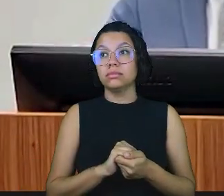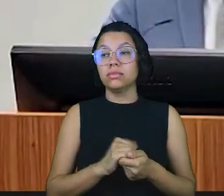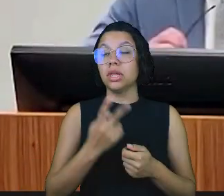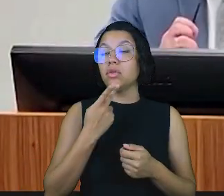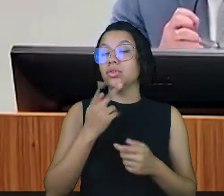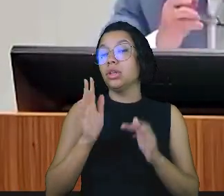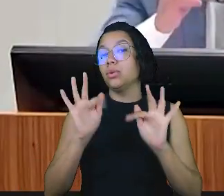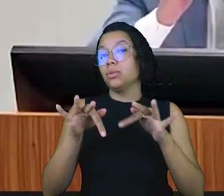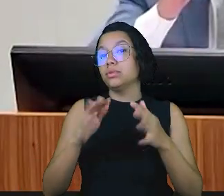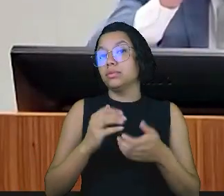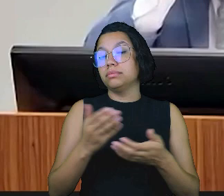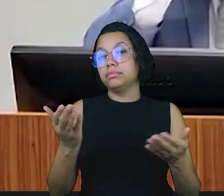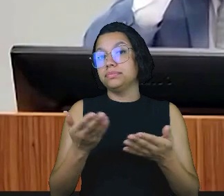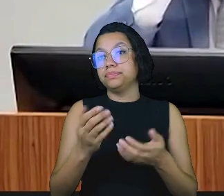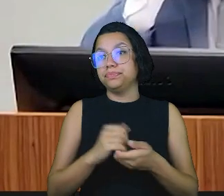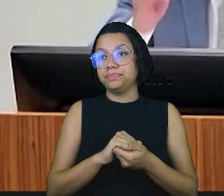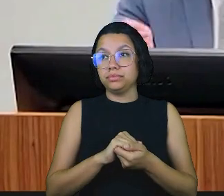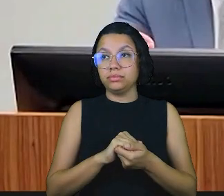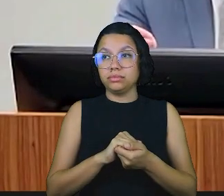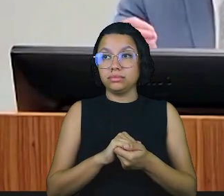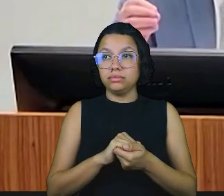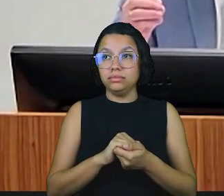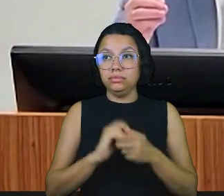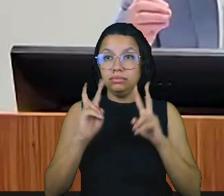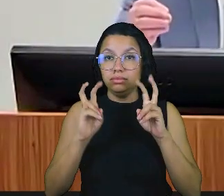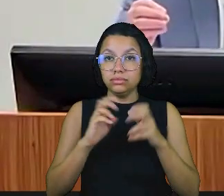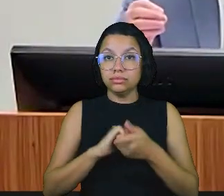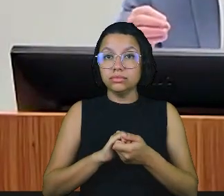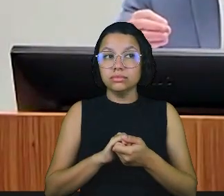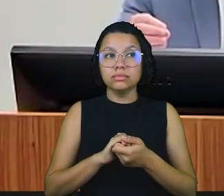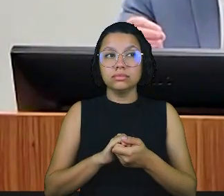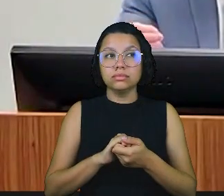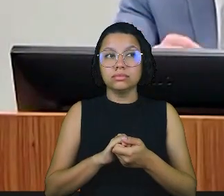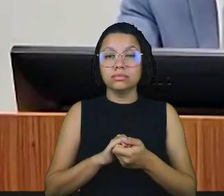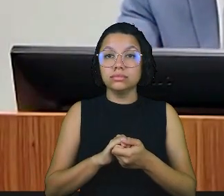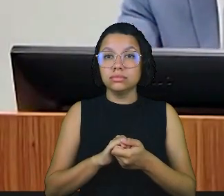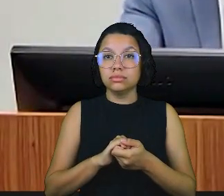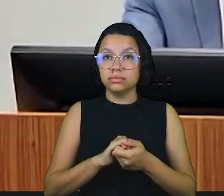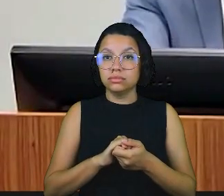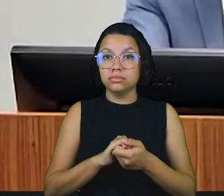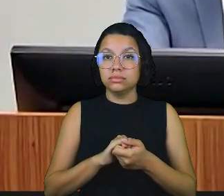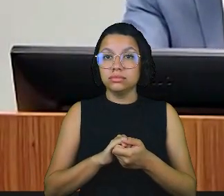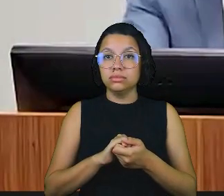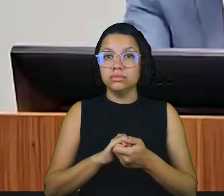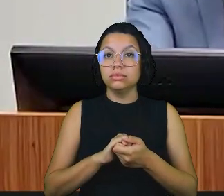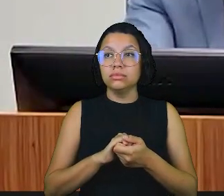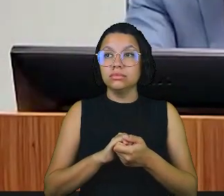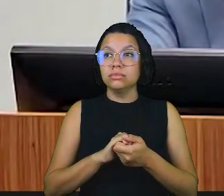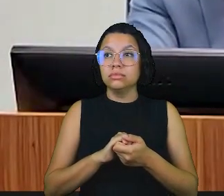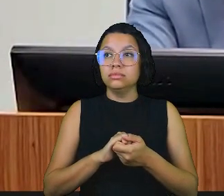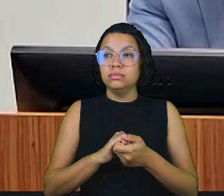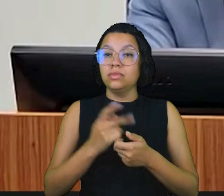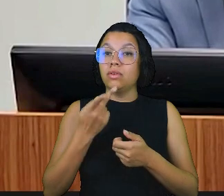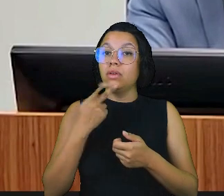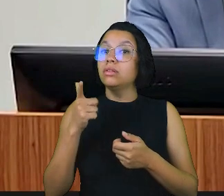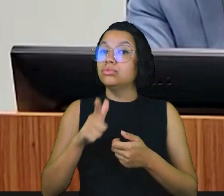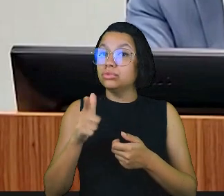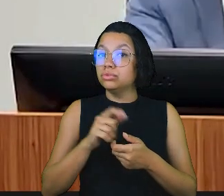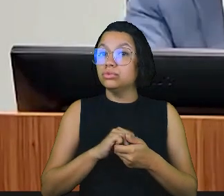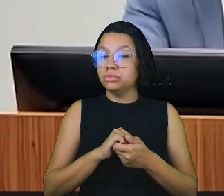desse assunto, que, em reforço, que todo